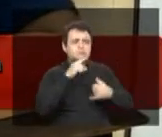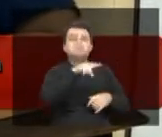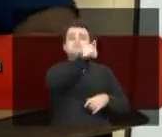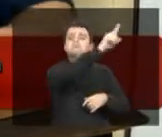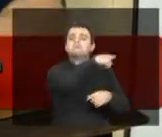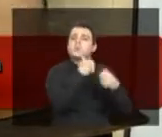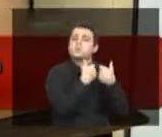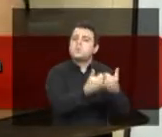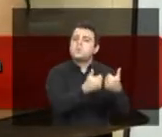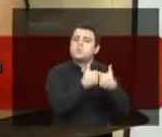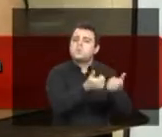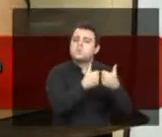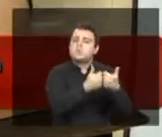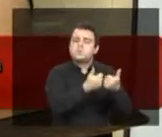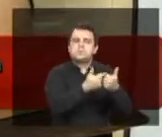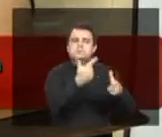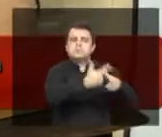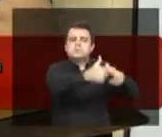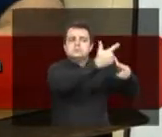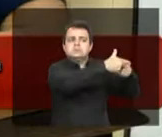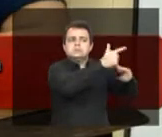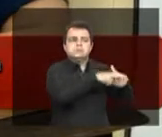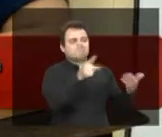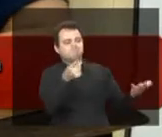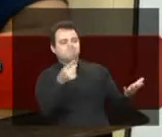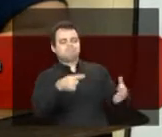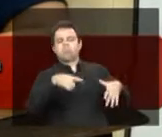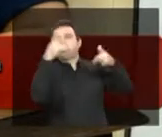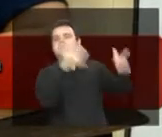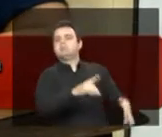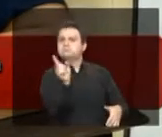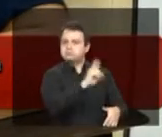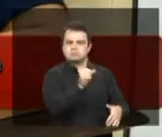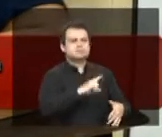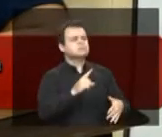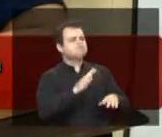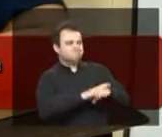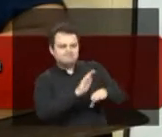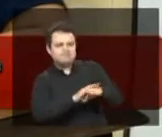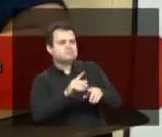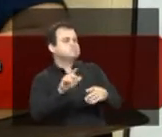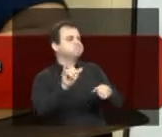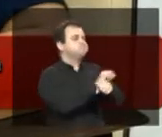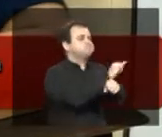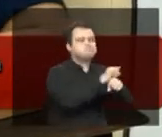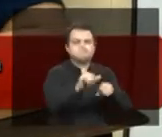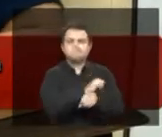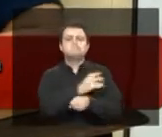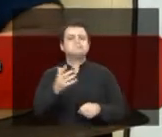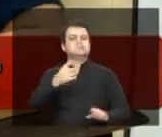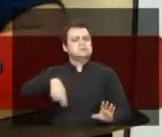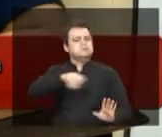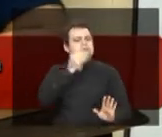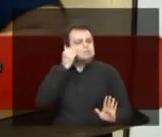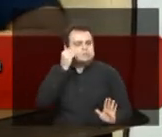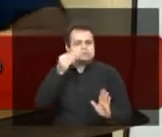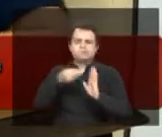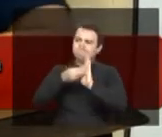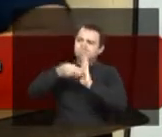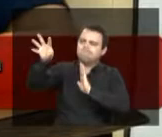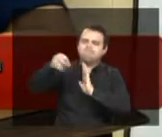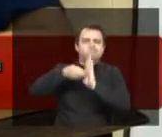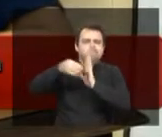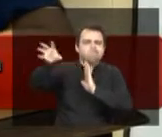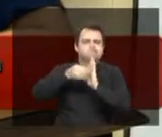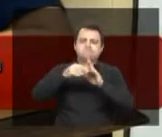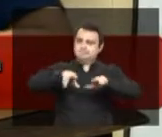público, algo deveria ser feito. É claro que nós tentamos por meio de indicações e quando a gente se